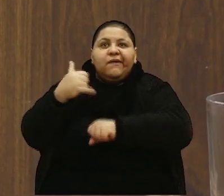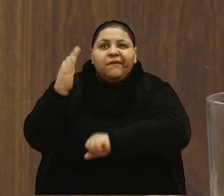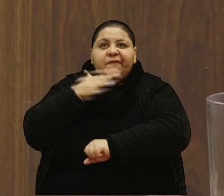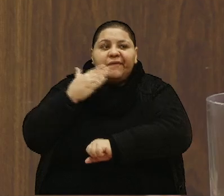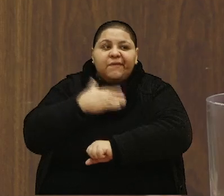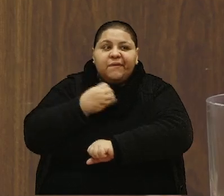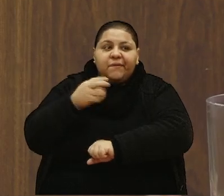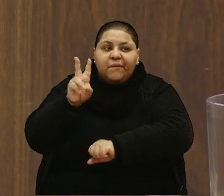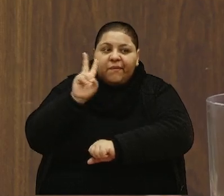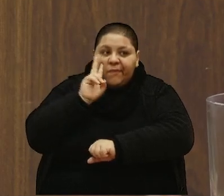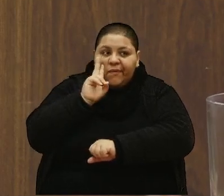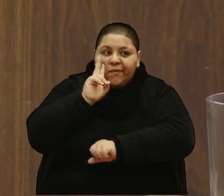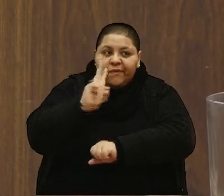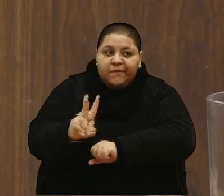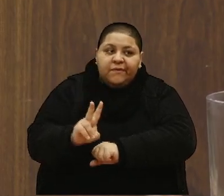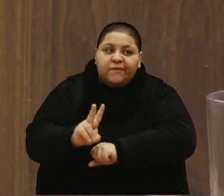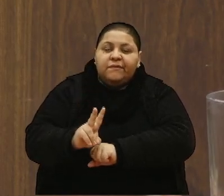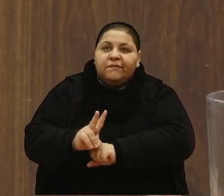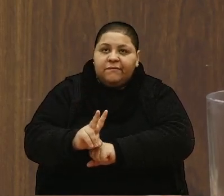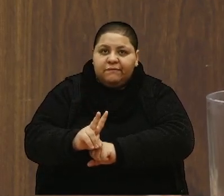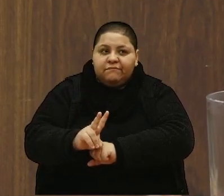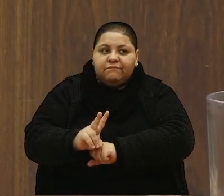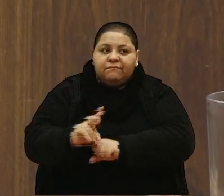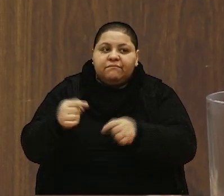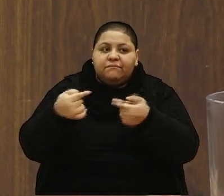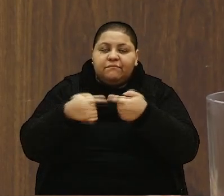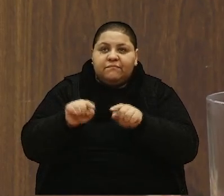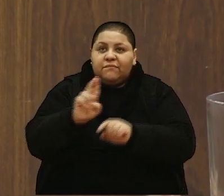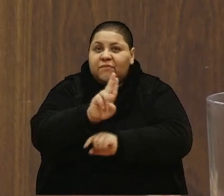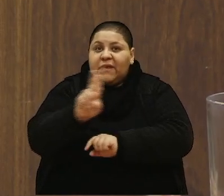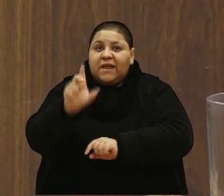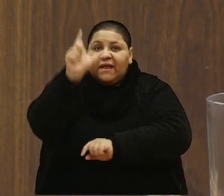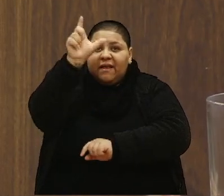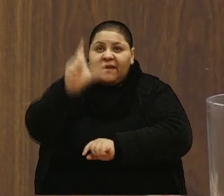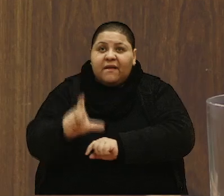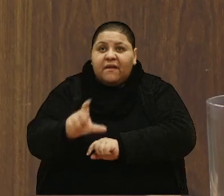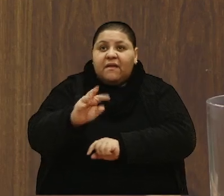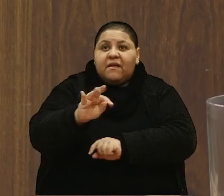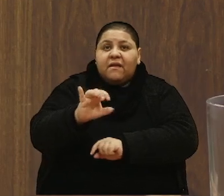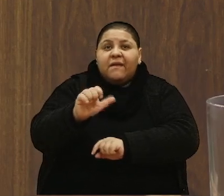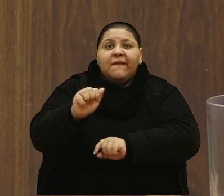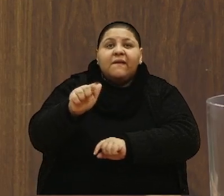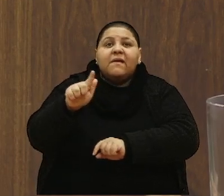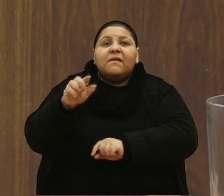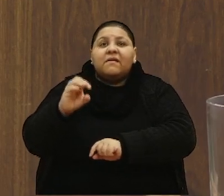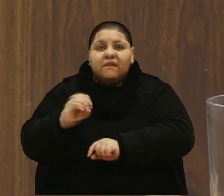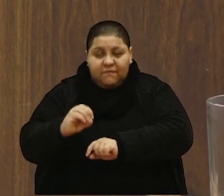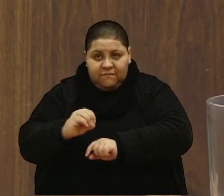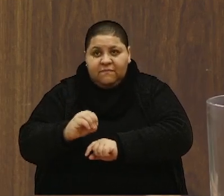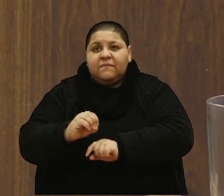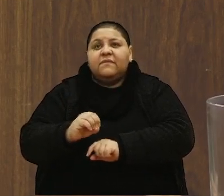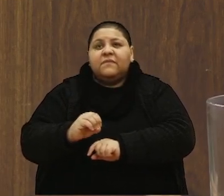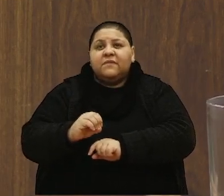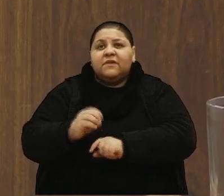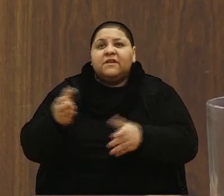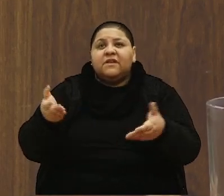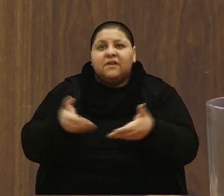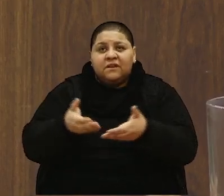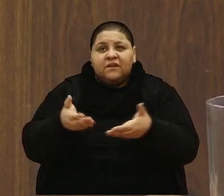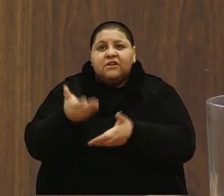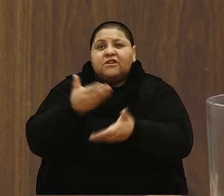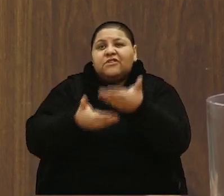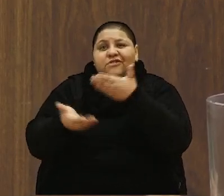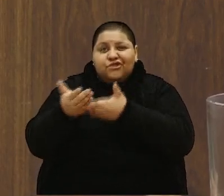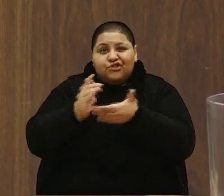não vi, nem nos óbitos, né? Mas o nome da pessoa era Tiago dos Santos e realmente ele já foi